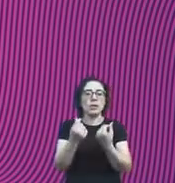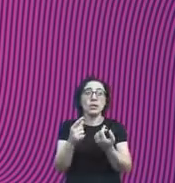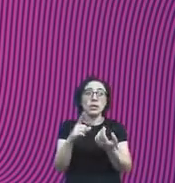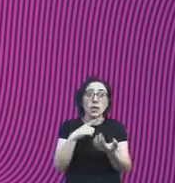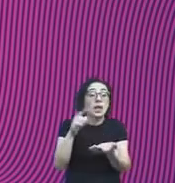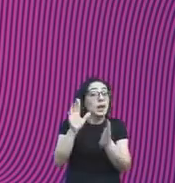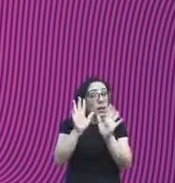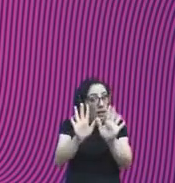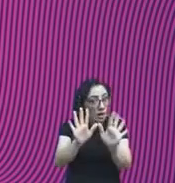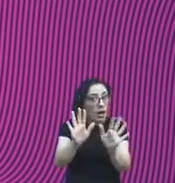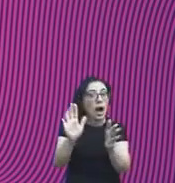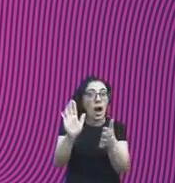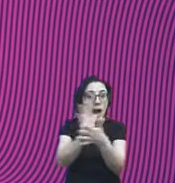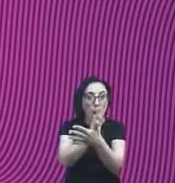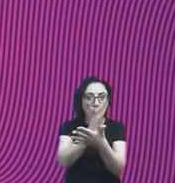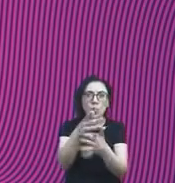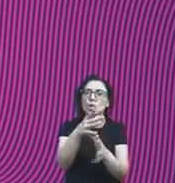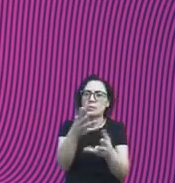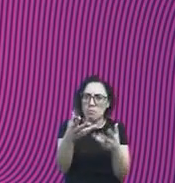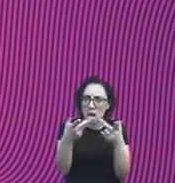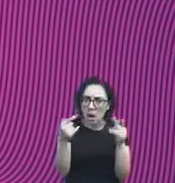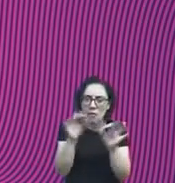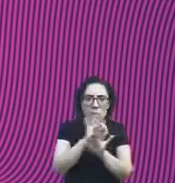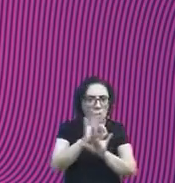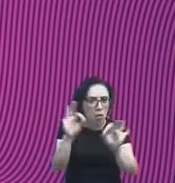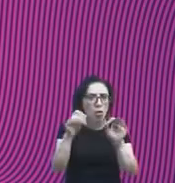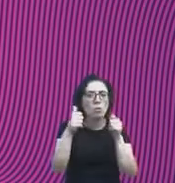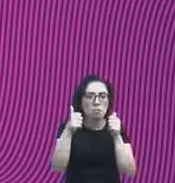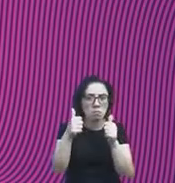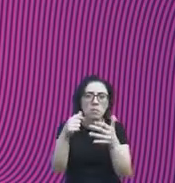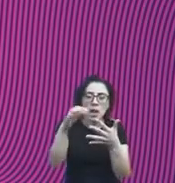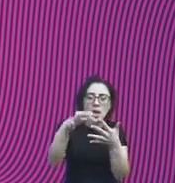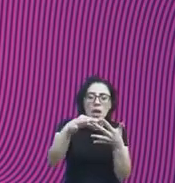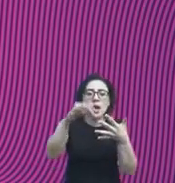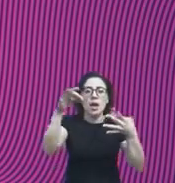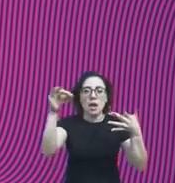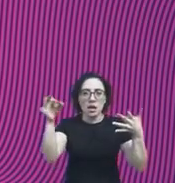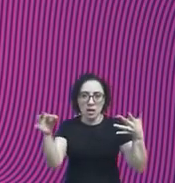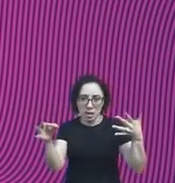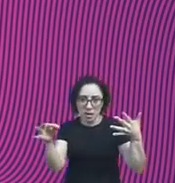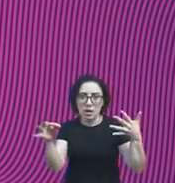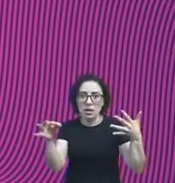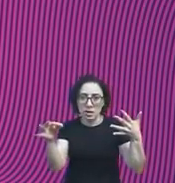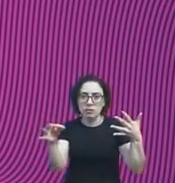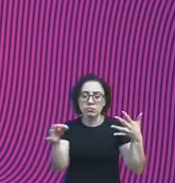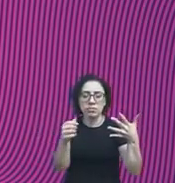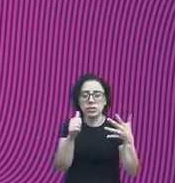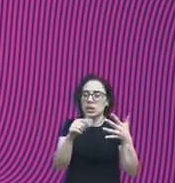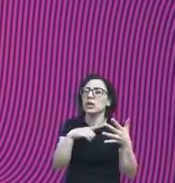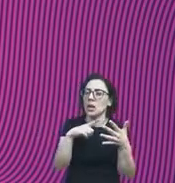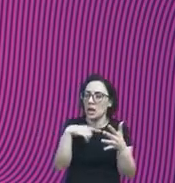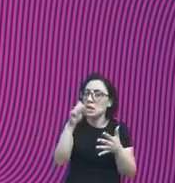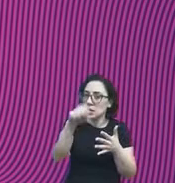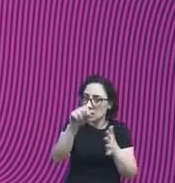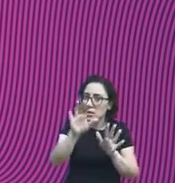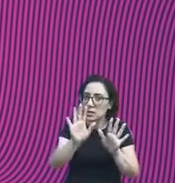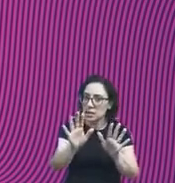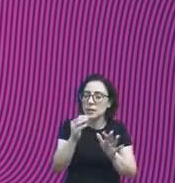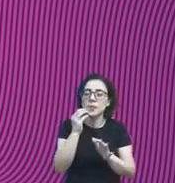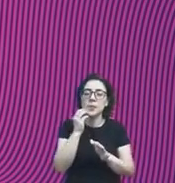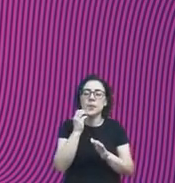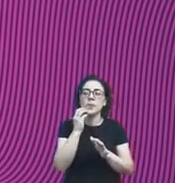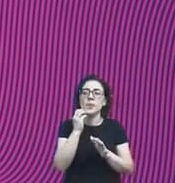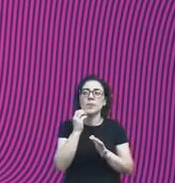e existem sim algumas iniciativas sendo feitas, usando a linguagem do Renato,